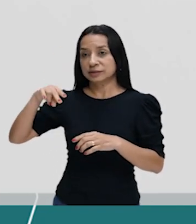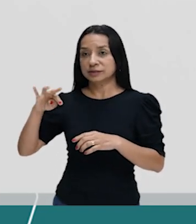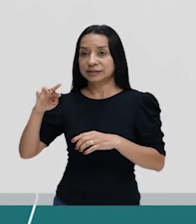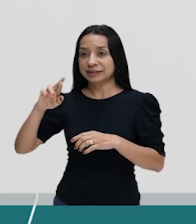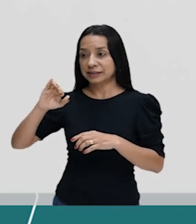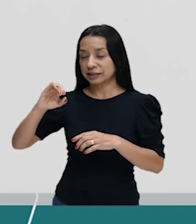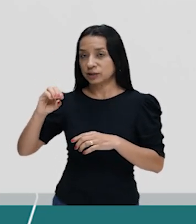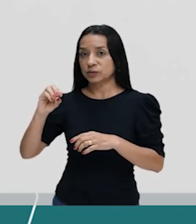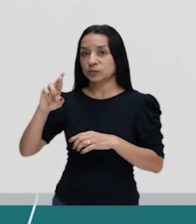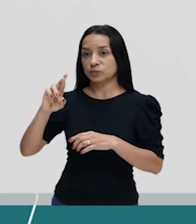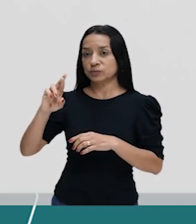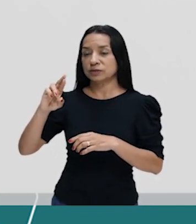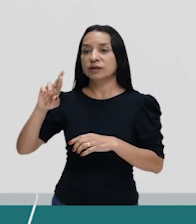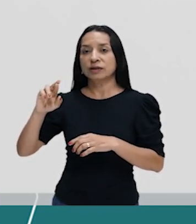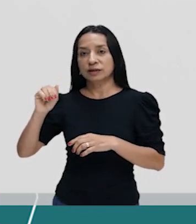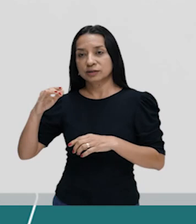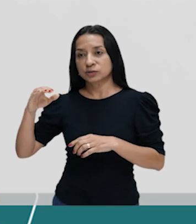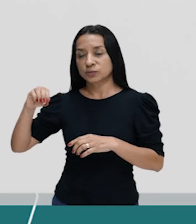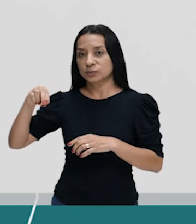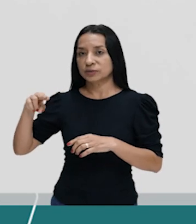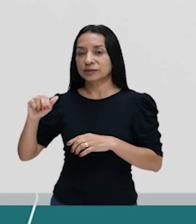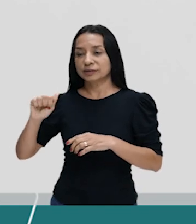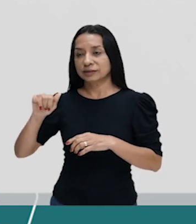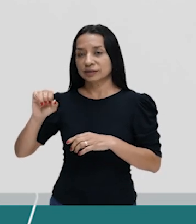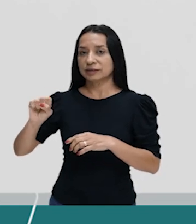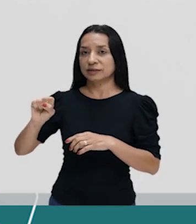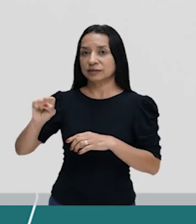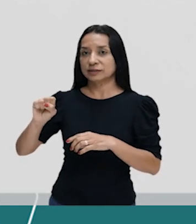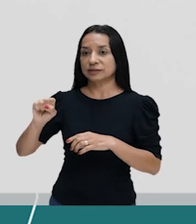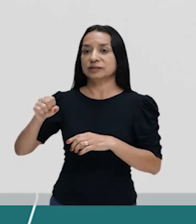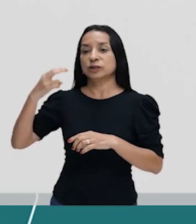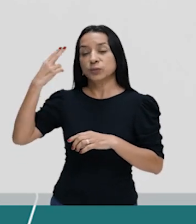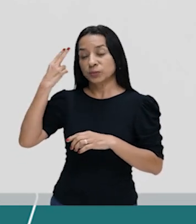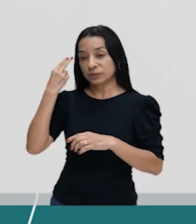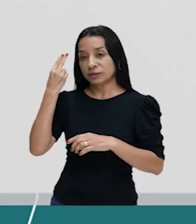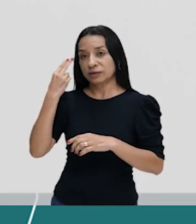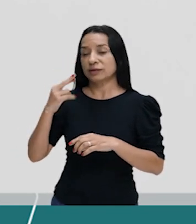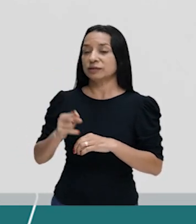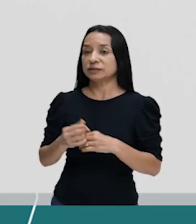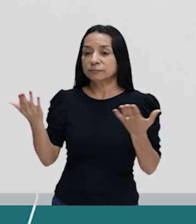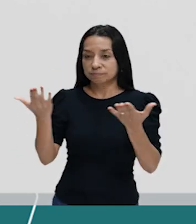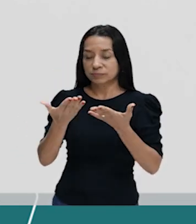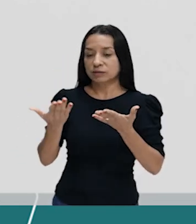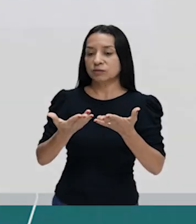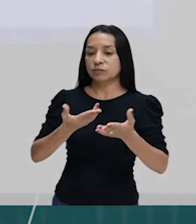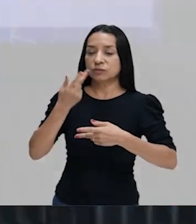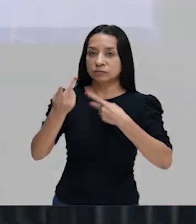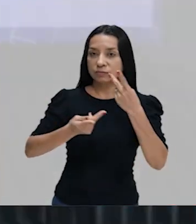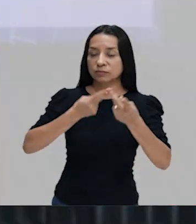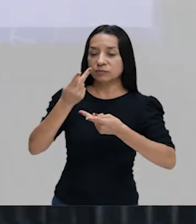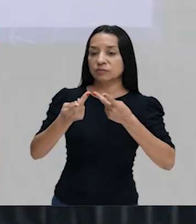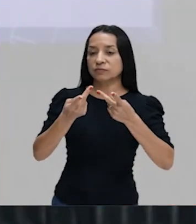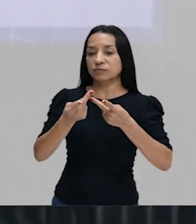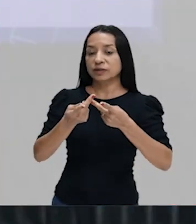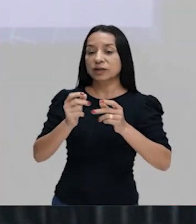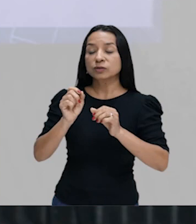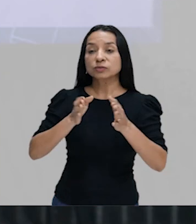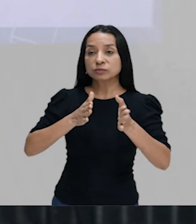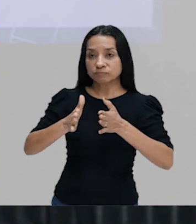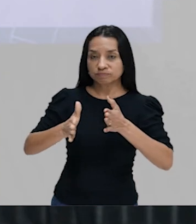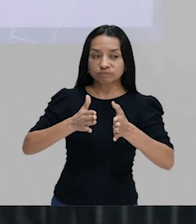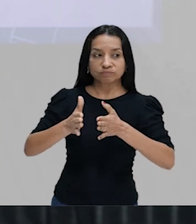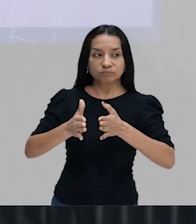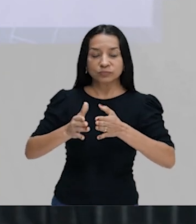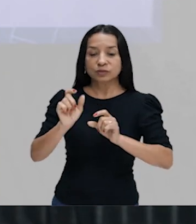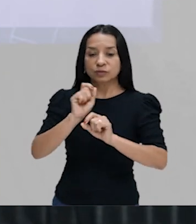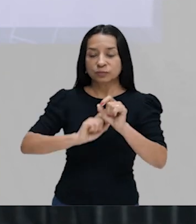os racionais, os irracionais, os reais, né? E agora nós vamos falar a respeito dos intervalos.